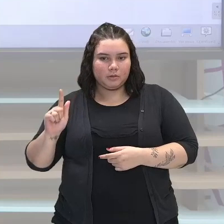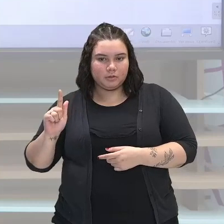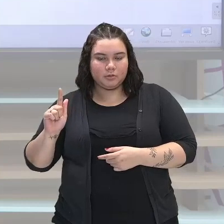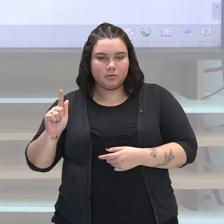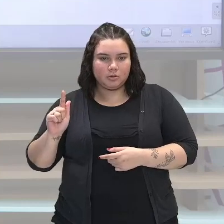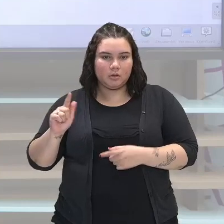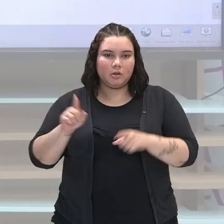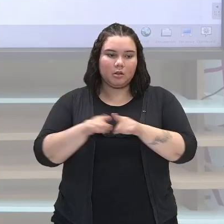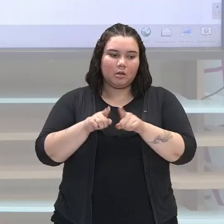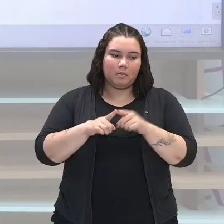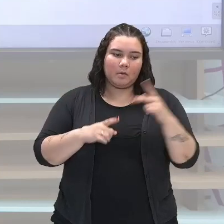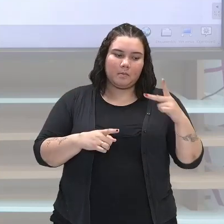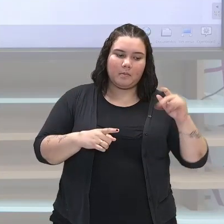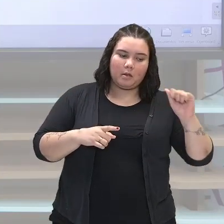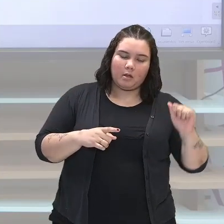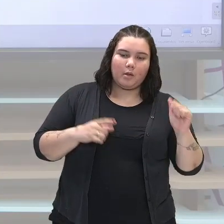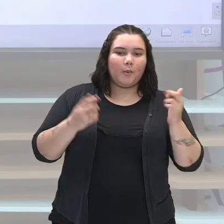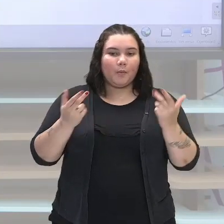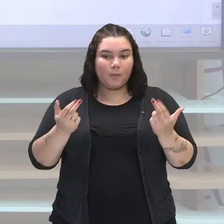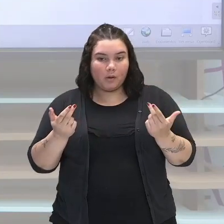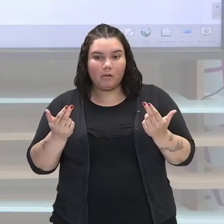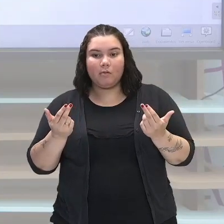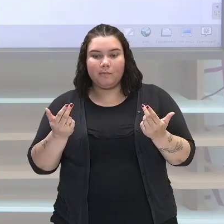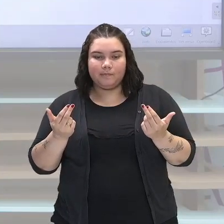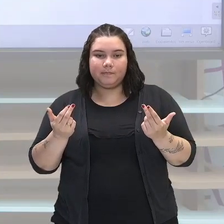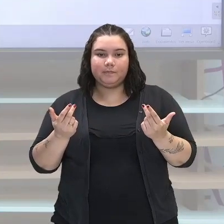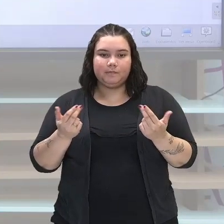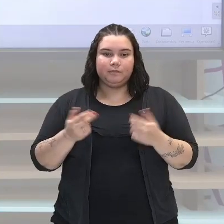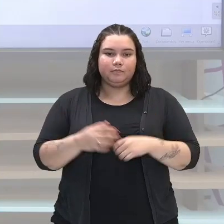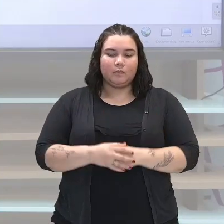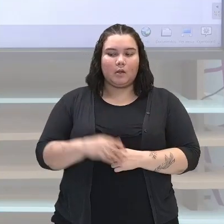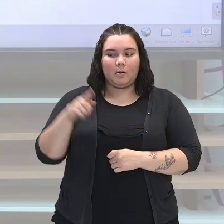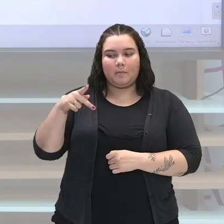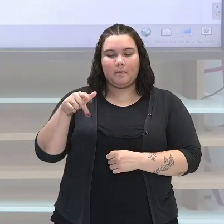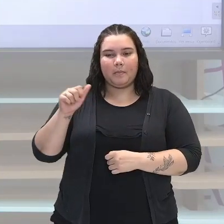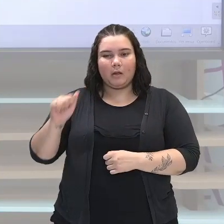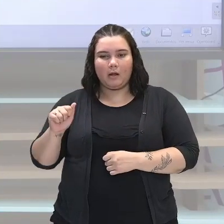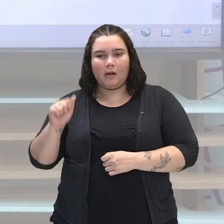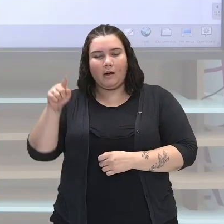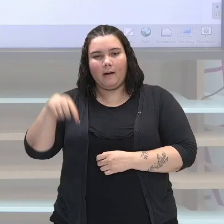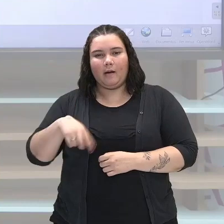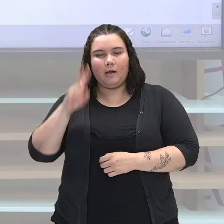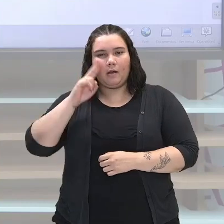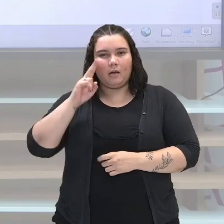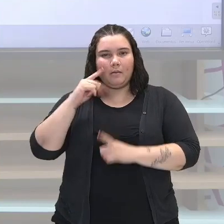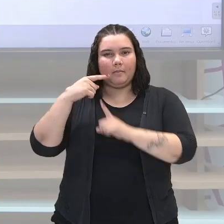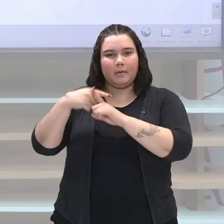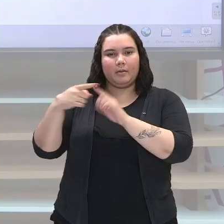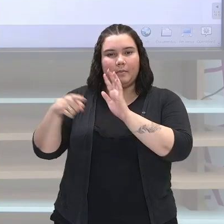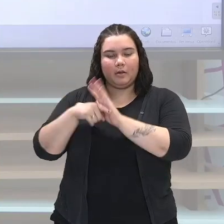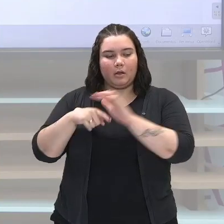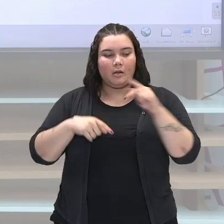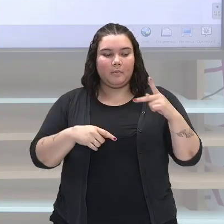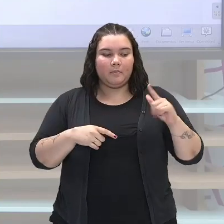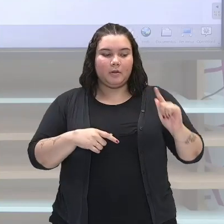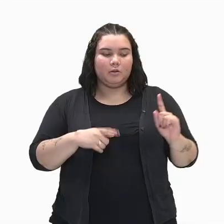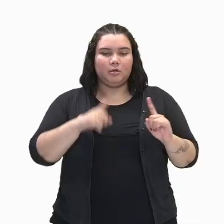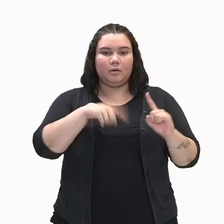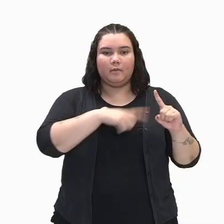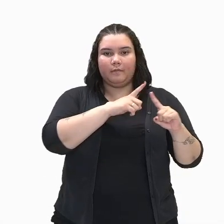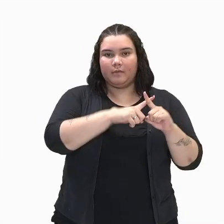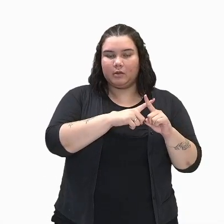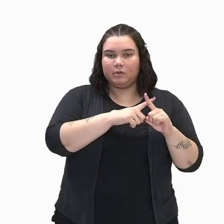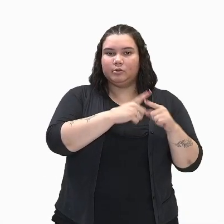PA. Só que aqui, de novo, né, a gente tem multiplicação ou divisão, dependendo do caso. Bacana? Vamos seguindo para a próxima